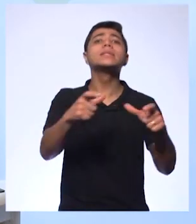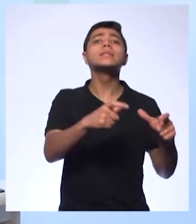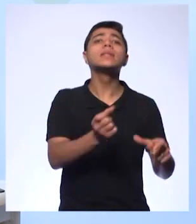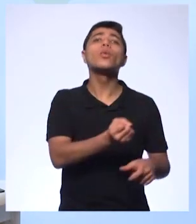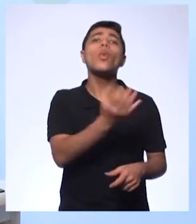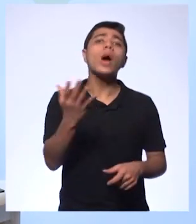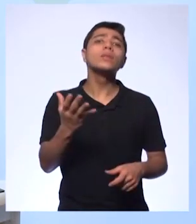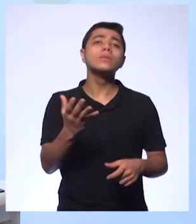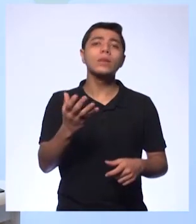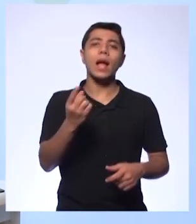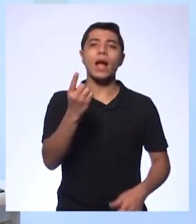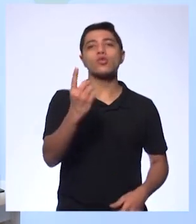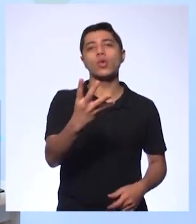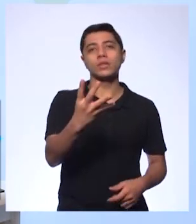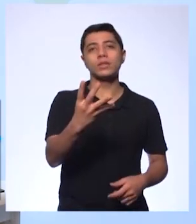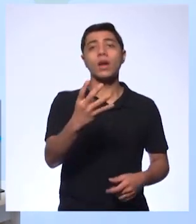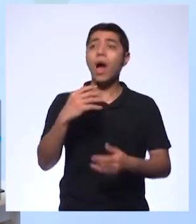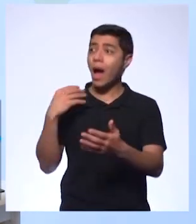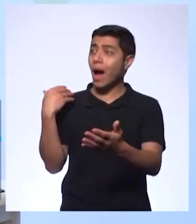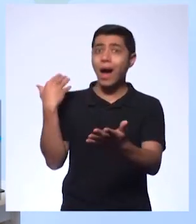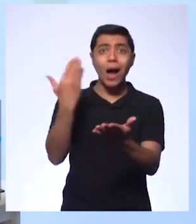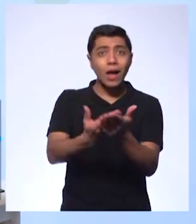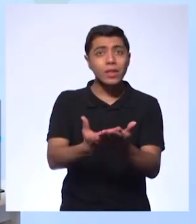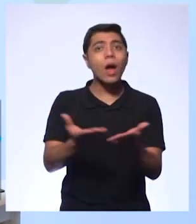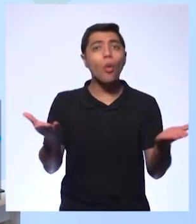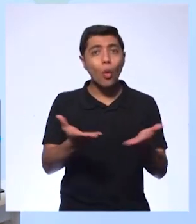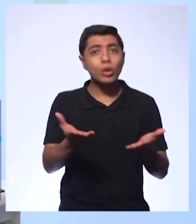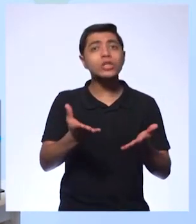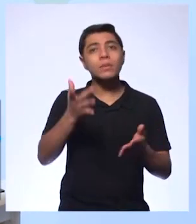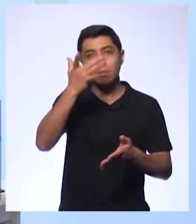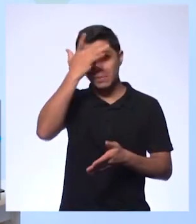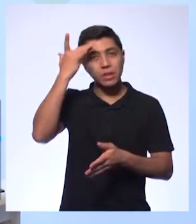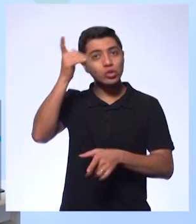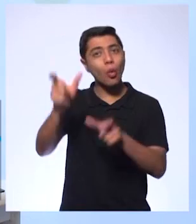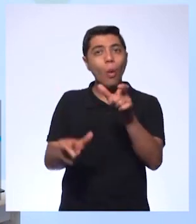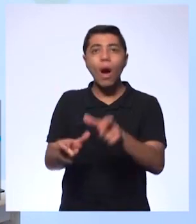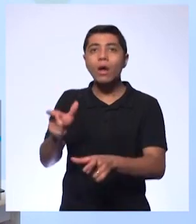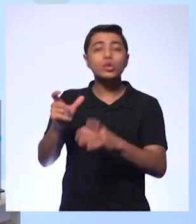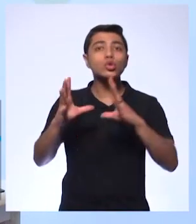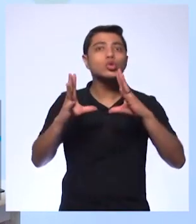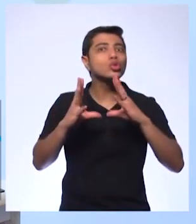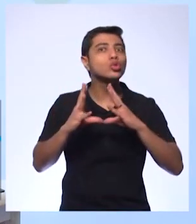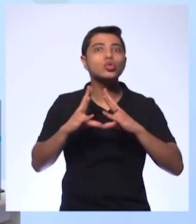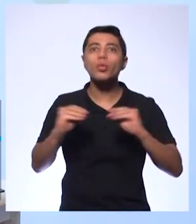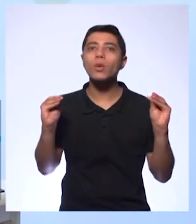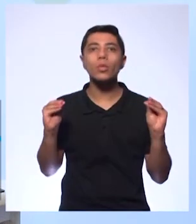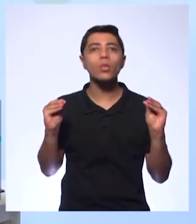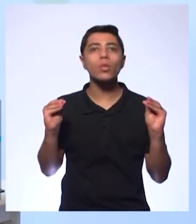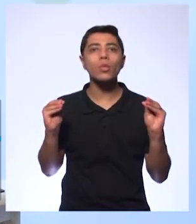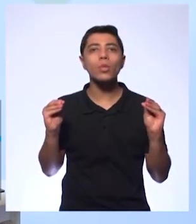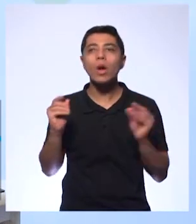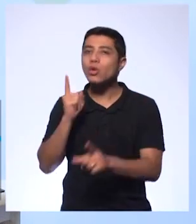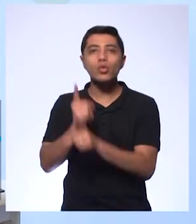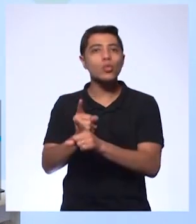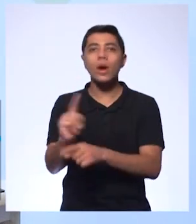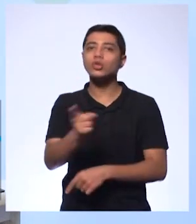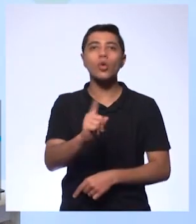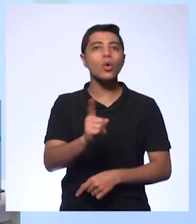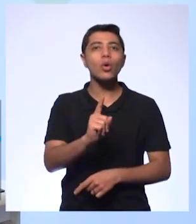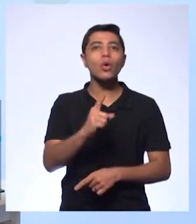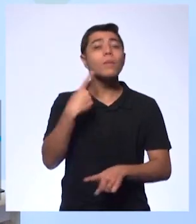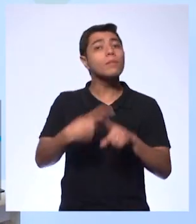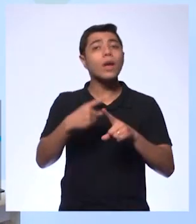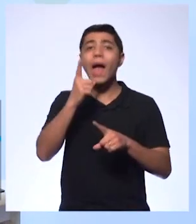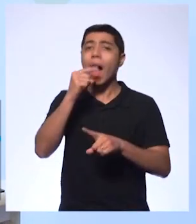gente que não foi encontrada por causa desse processo que aconteceu. A velocidade das ondas chegou a atingir